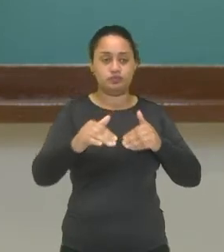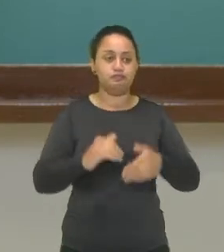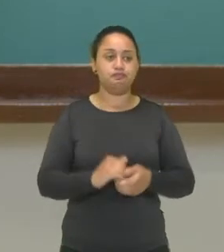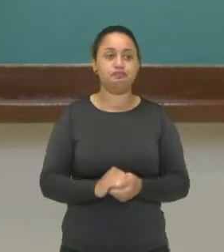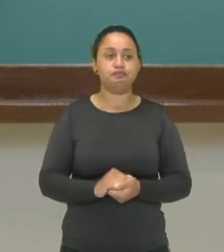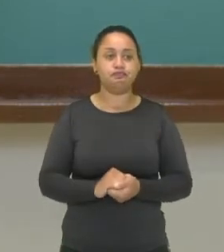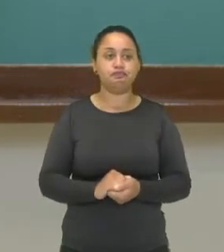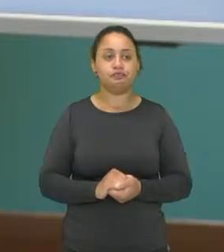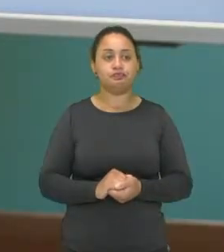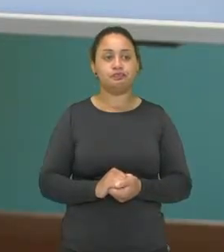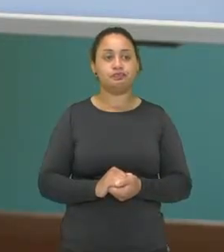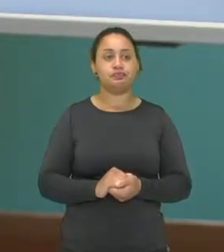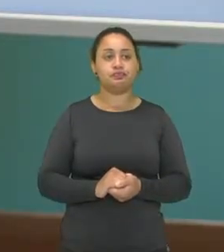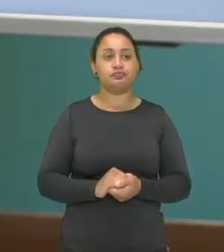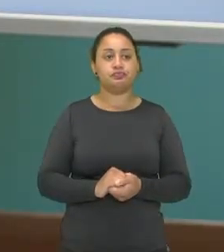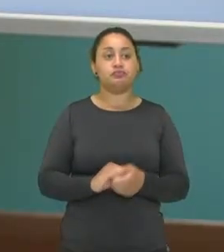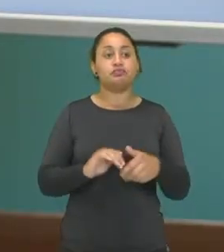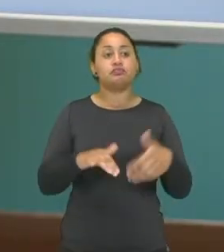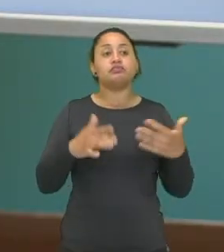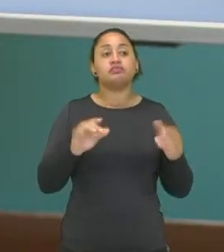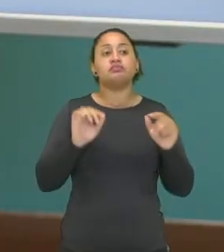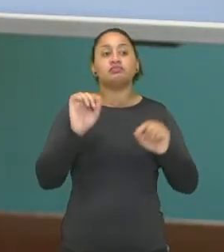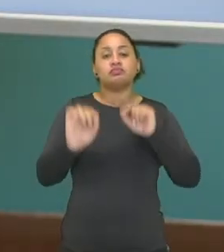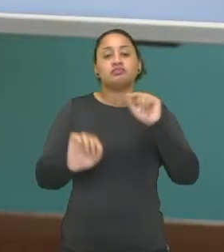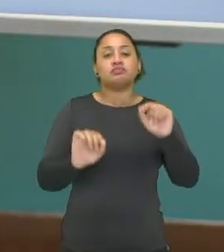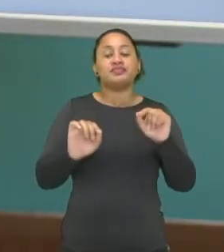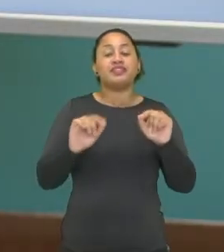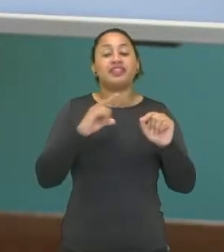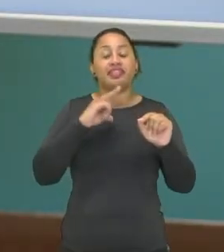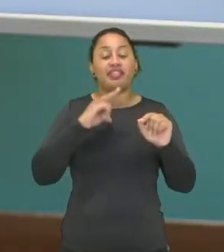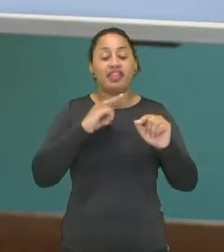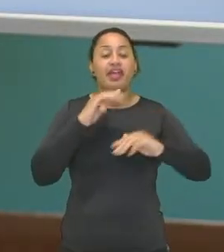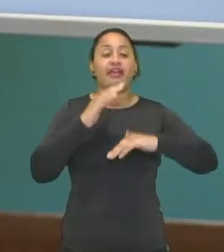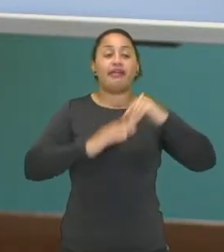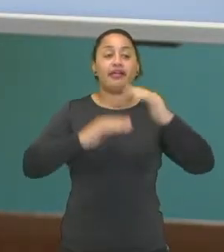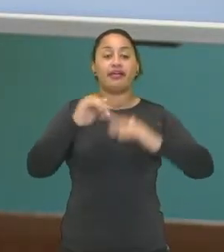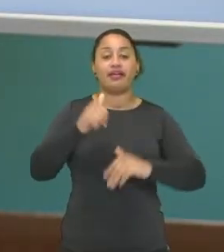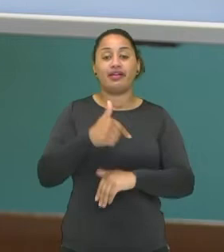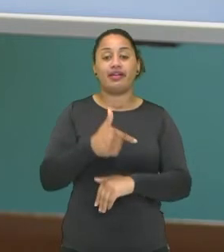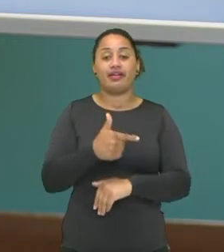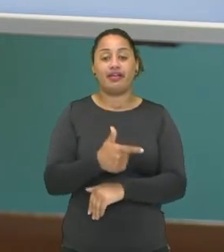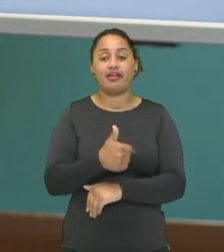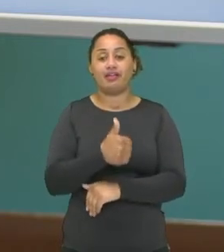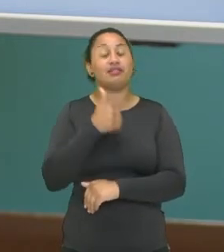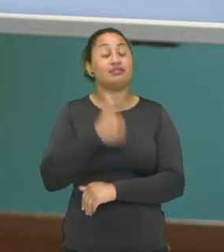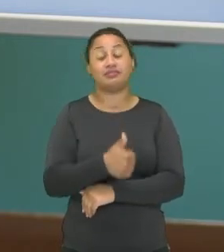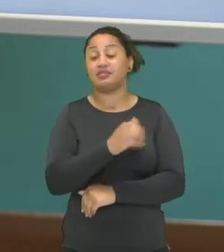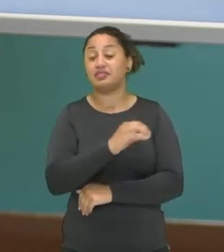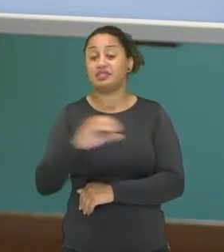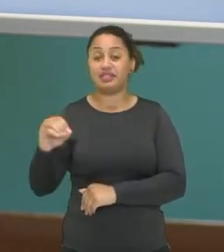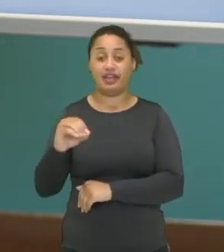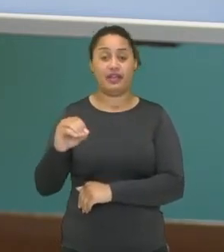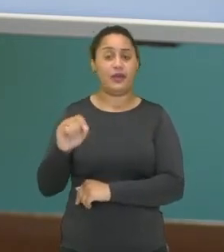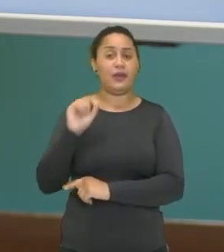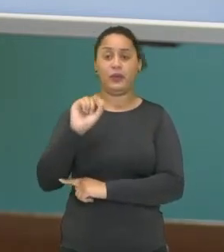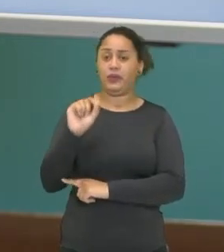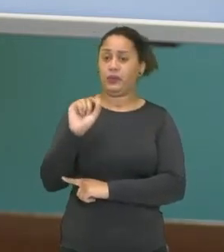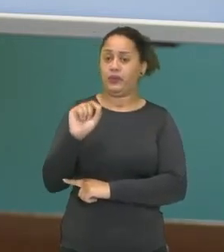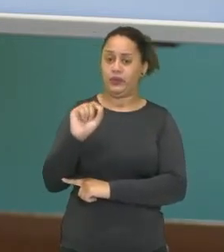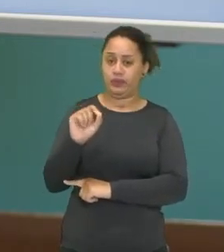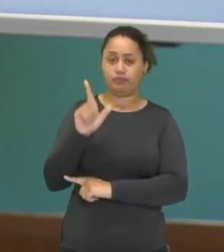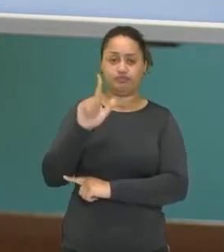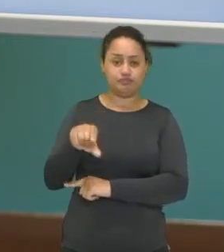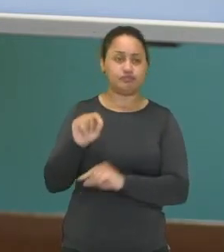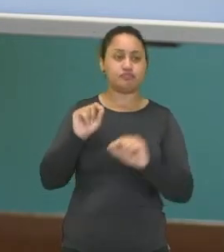ok? Daí nós temos a prova dos 100 metros, considerada aquela prova